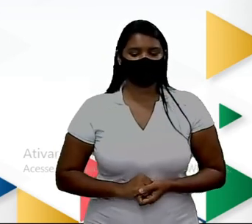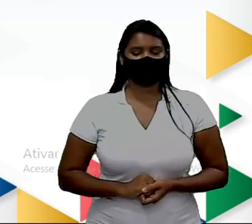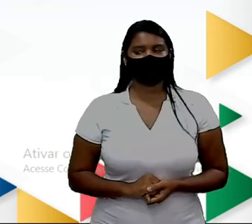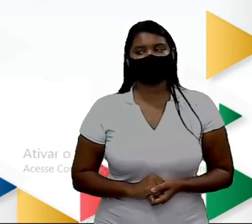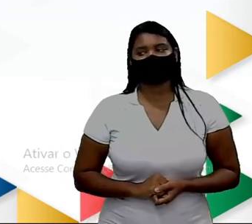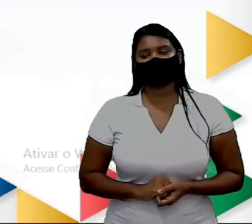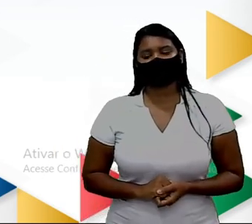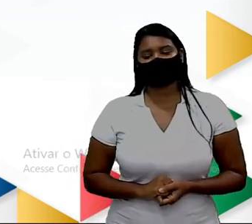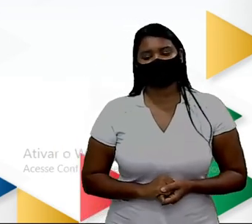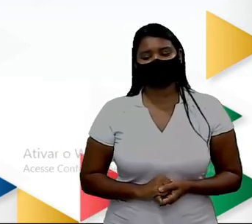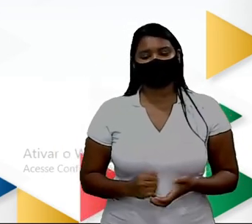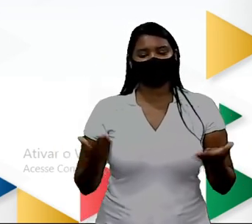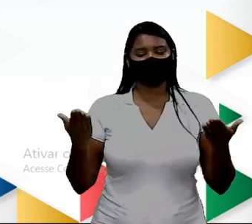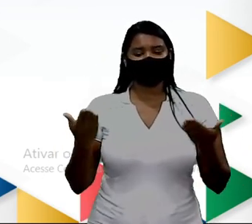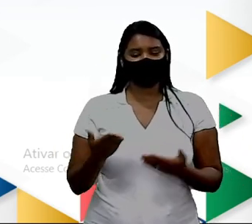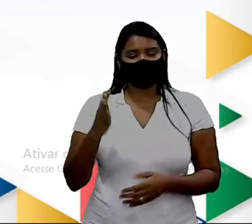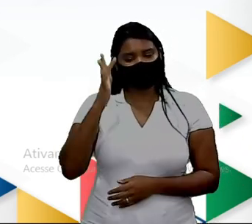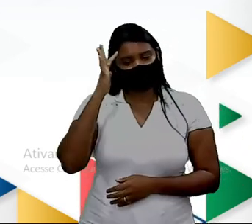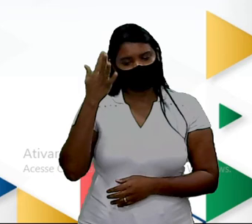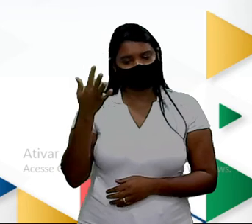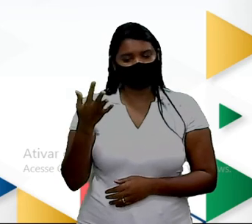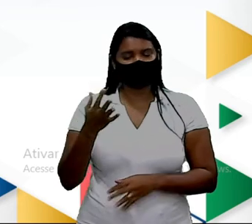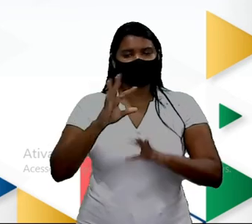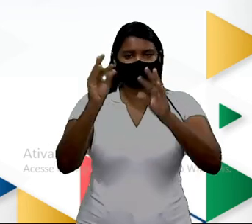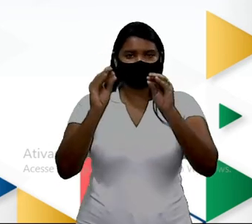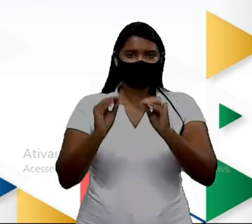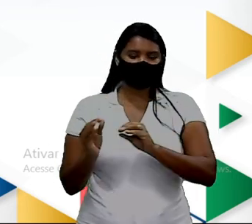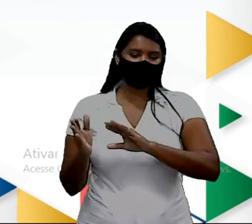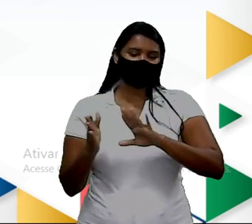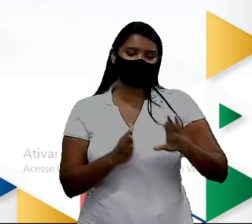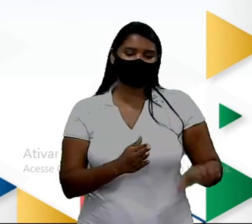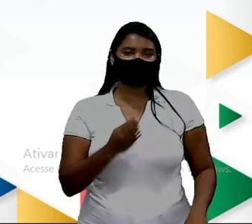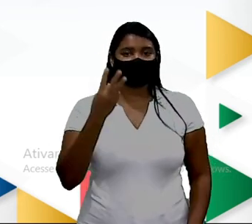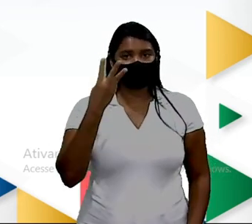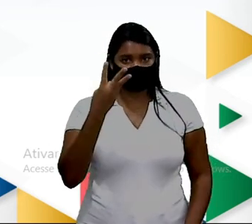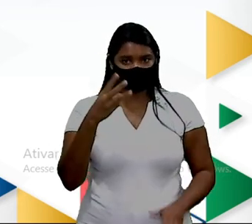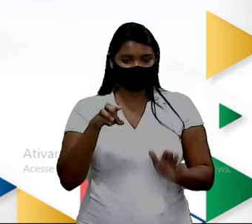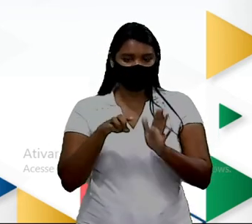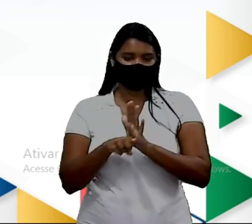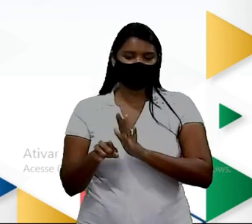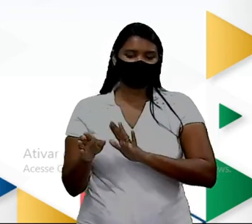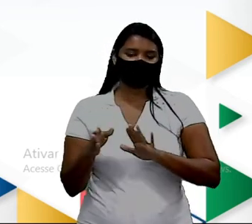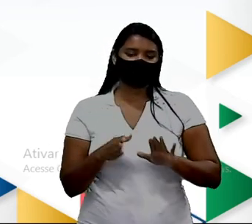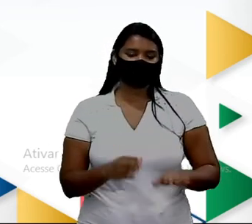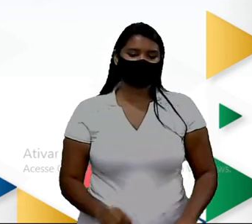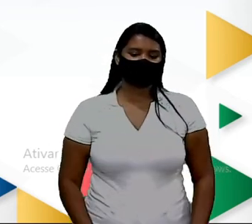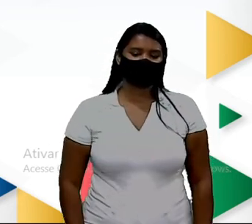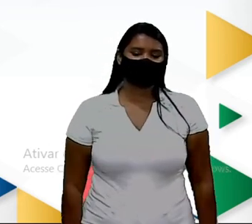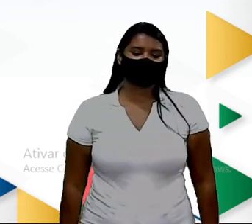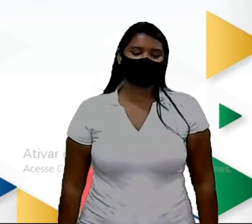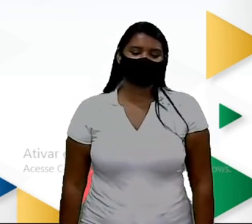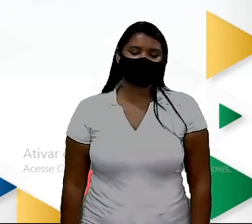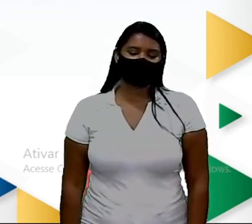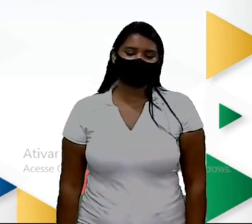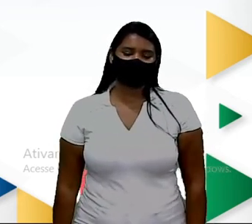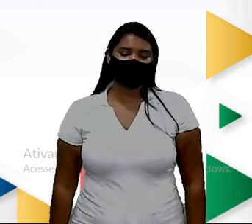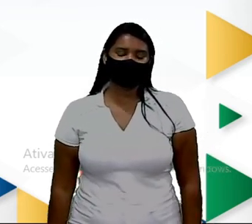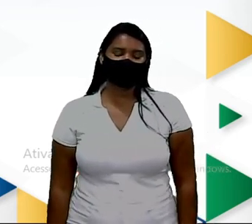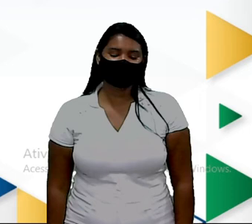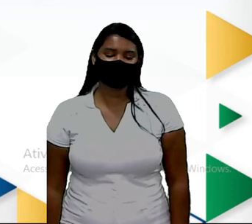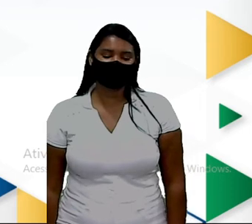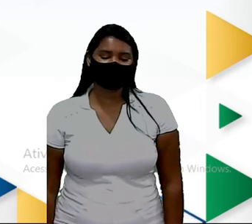lá. Agora que a gente resolveu os 3 itens, vamos para a terceira questão. É a terceira, viu, gente? Corrige aí, por